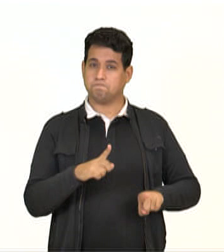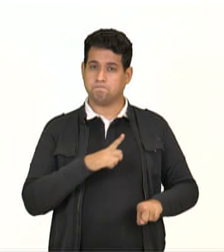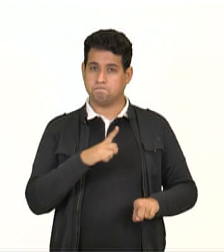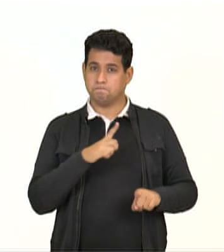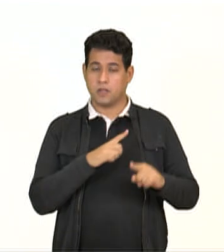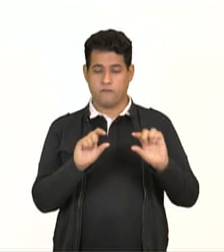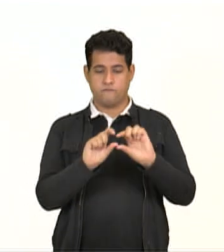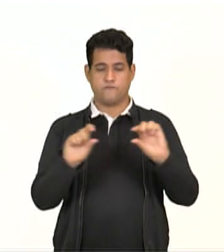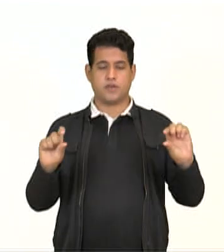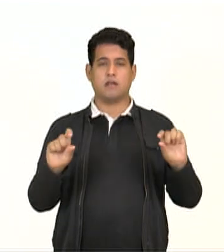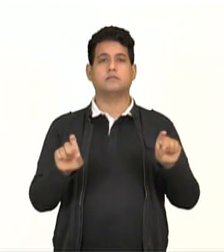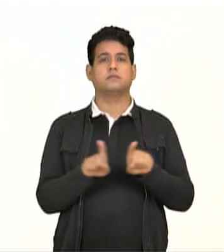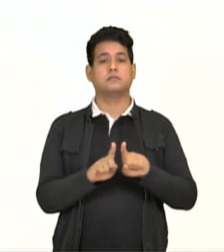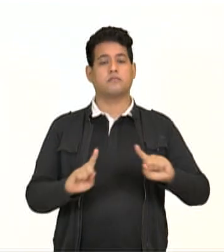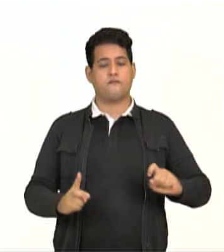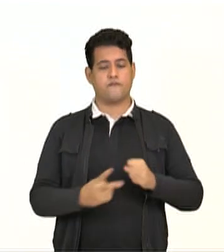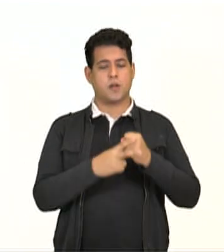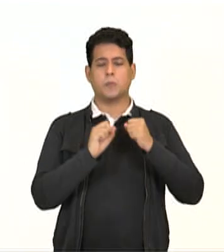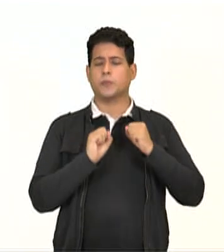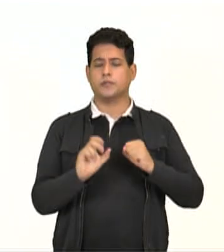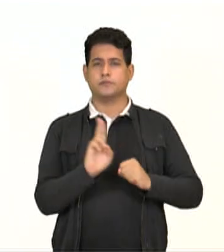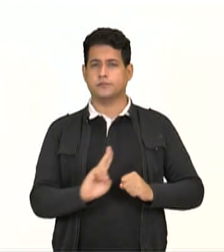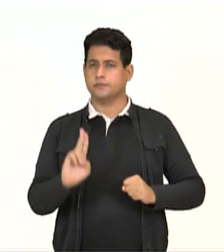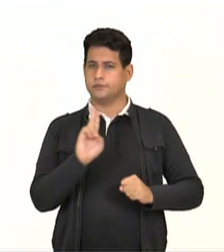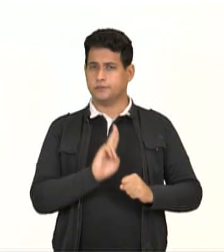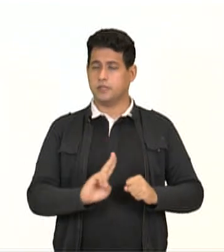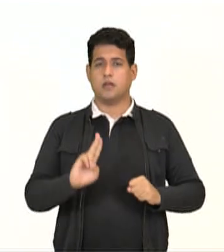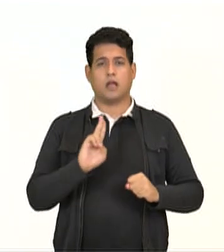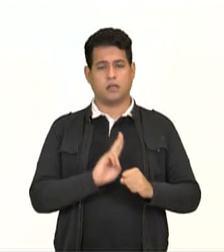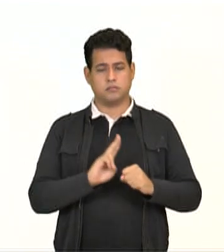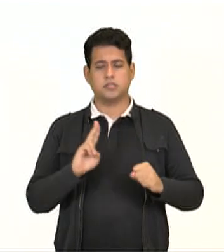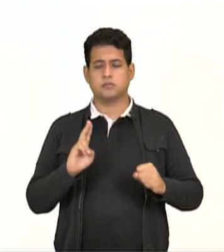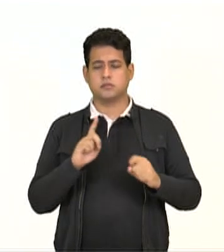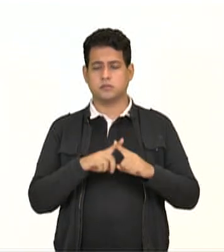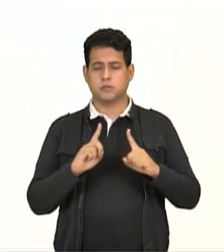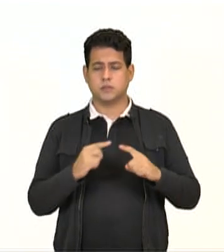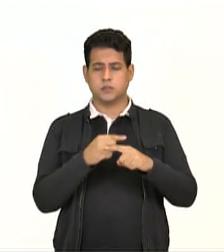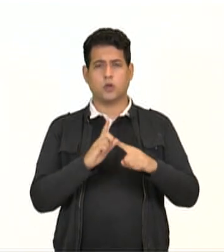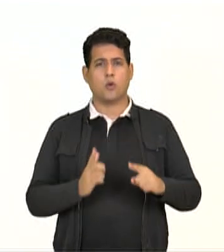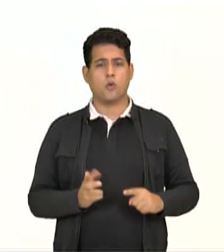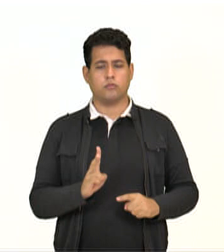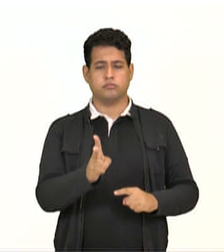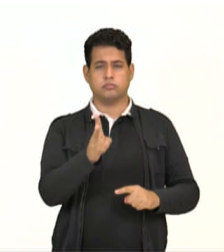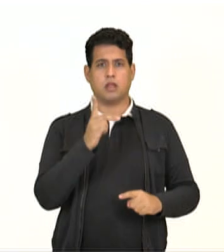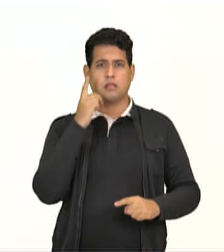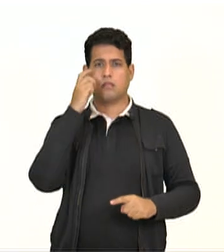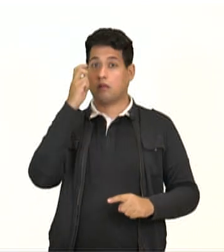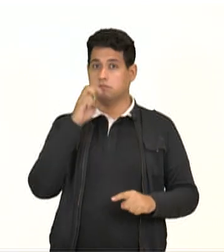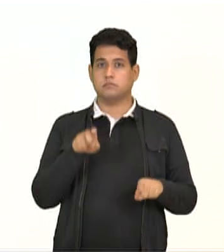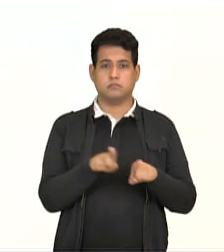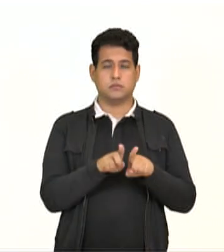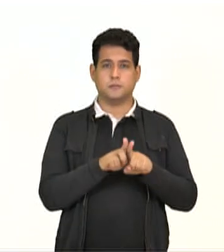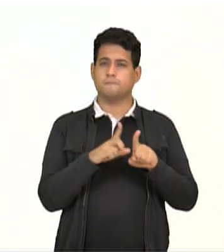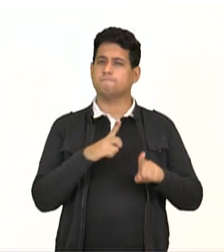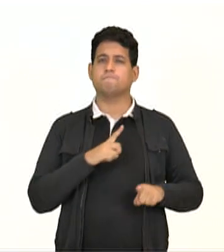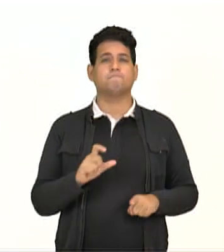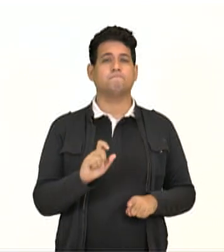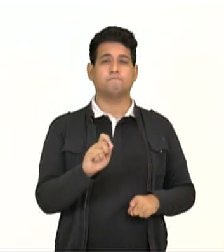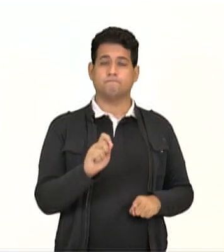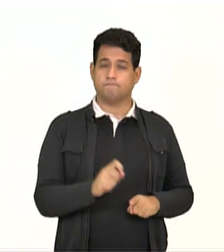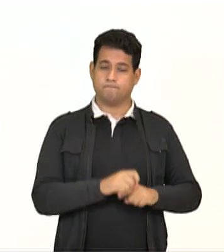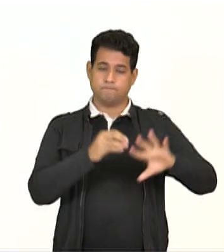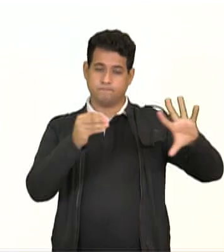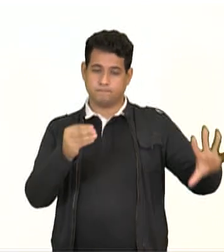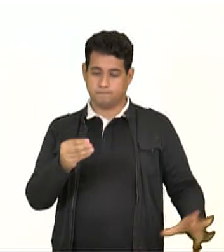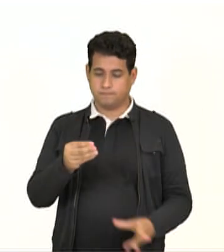oração. E esse verbo pode ser um verbo com transitividade, que continue a ideia, nesse caso ele terá um complement,